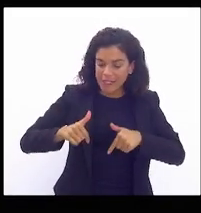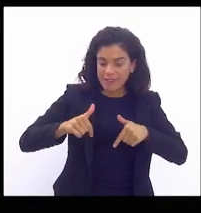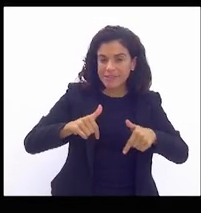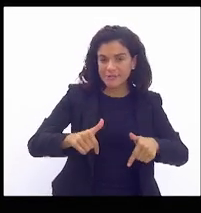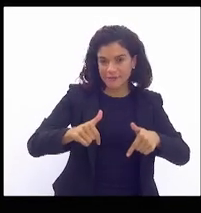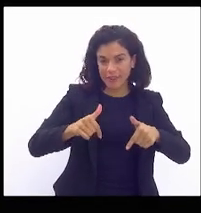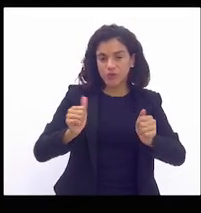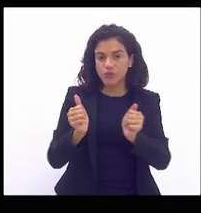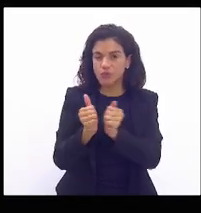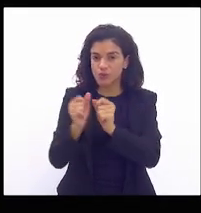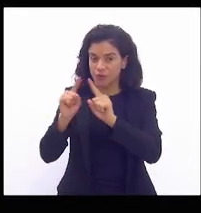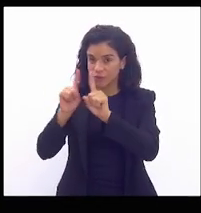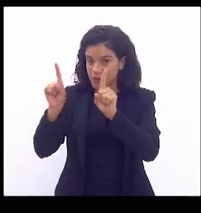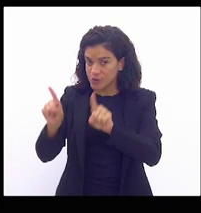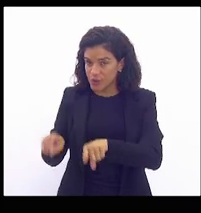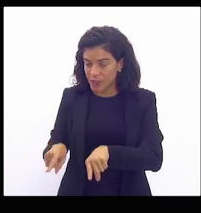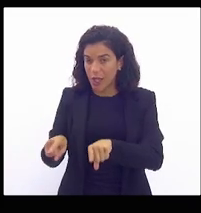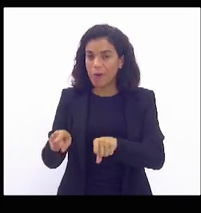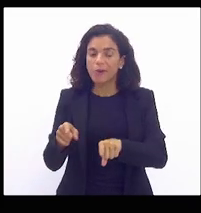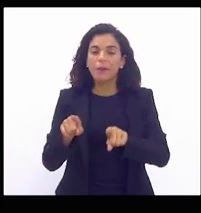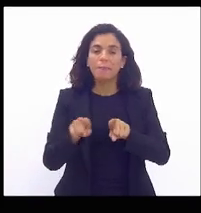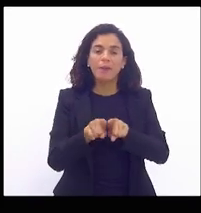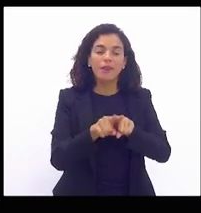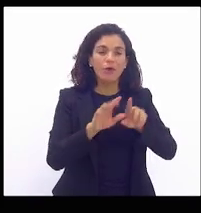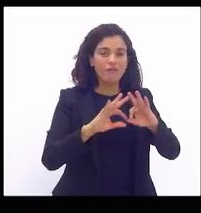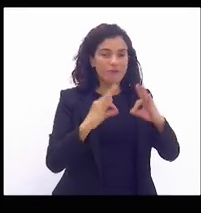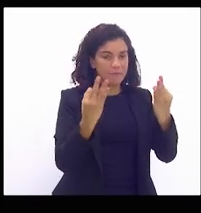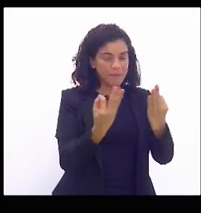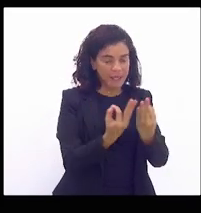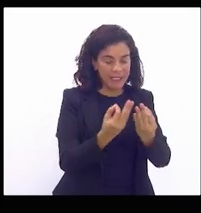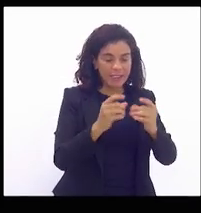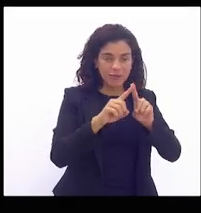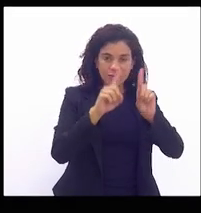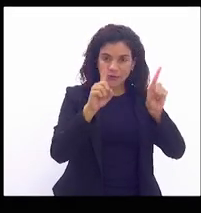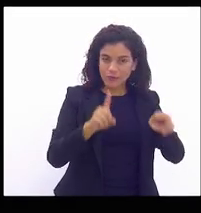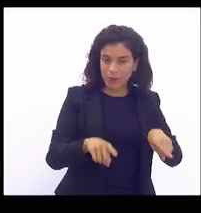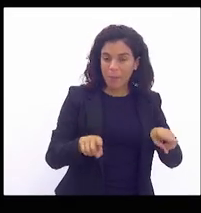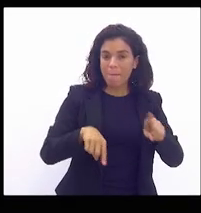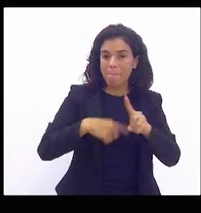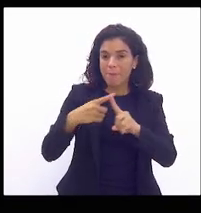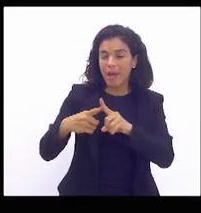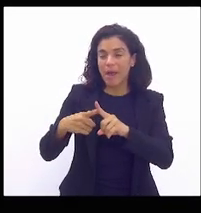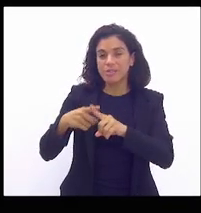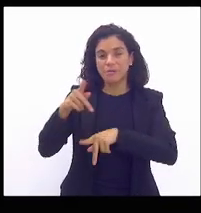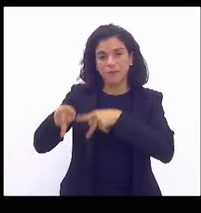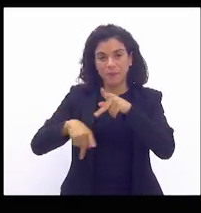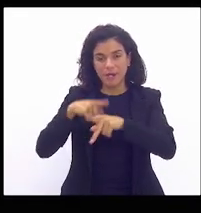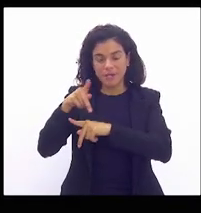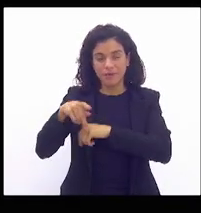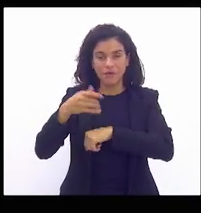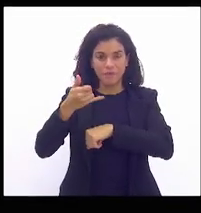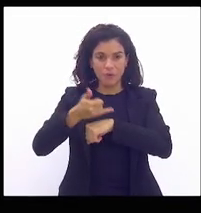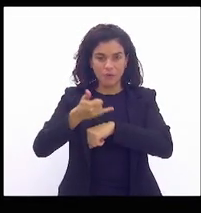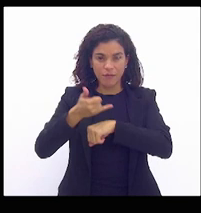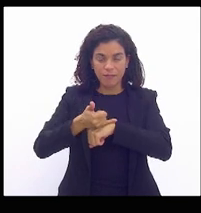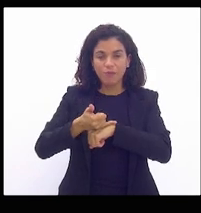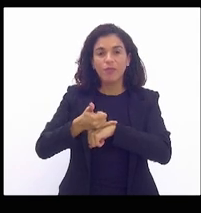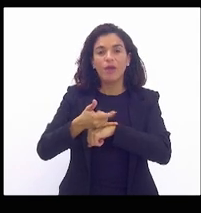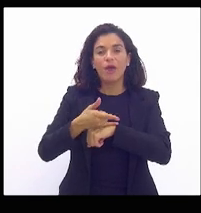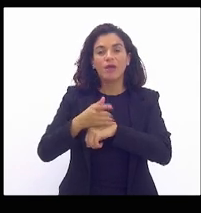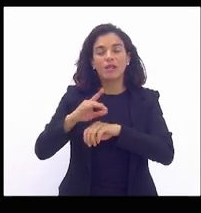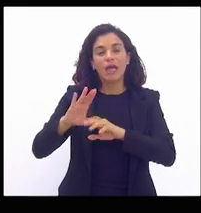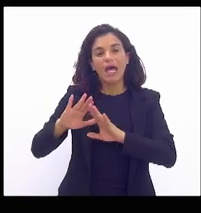nossos funcionários, com os filhos dos nossos funcionários e com a comunidade de Volta Redonda, levando essas escolas